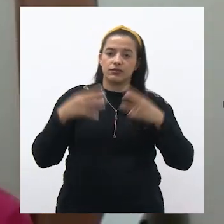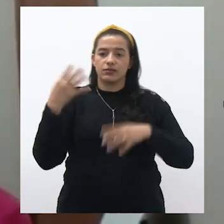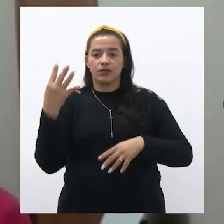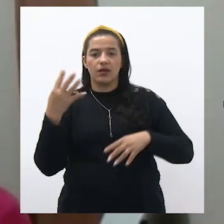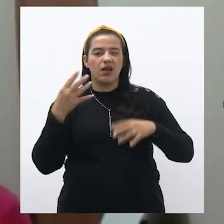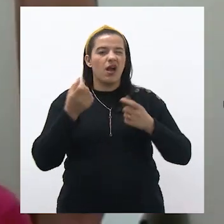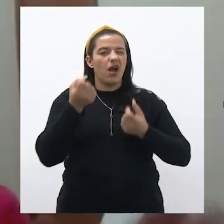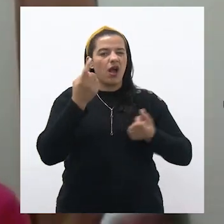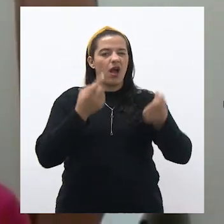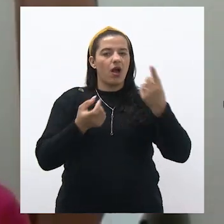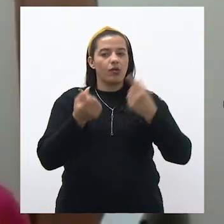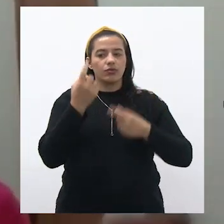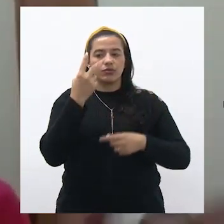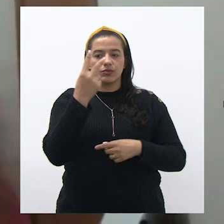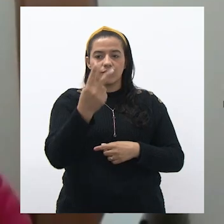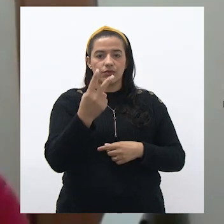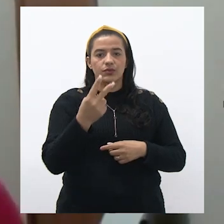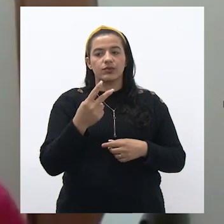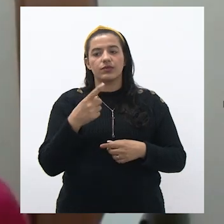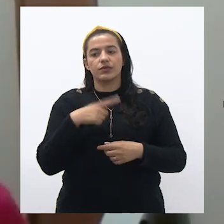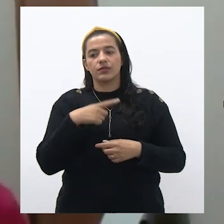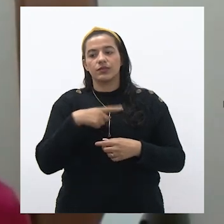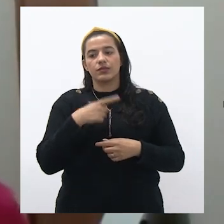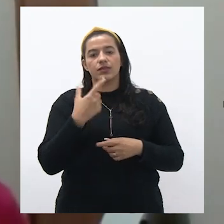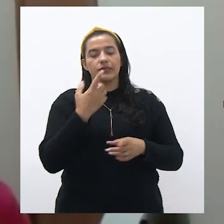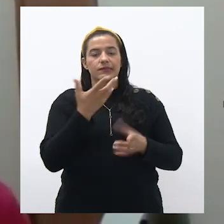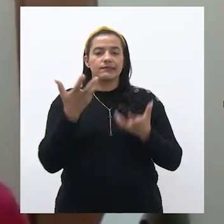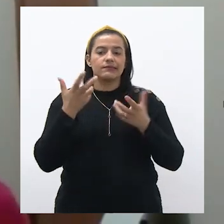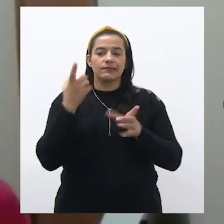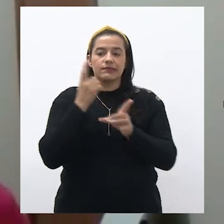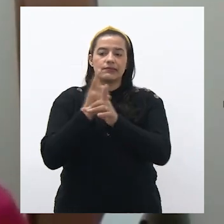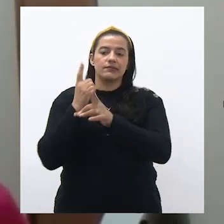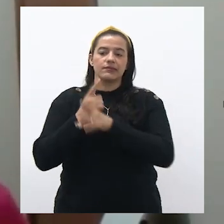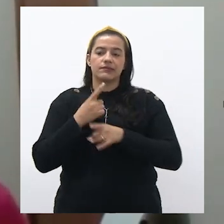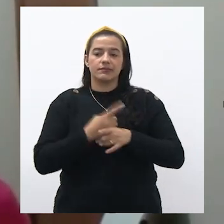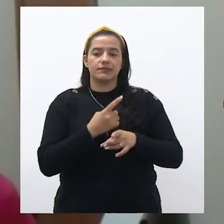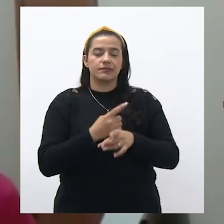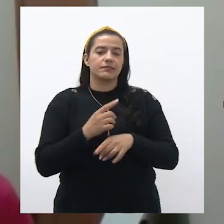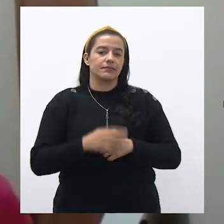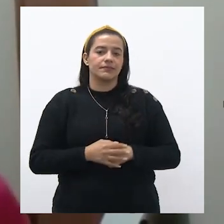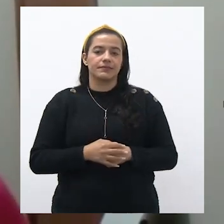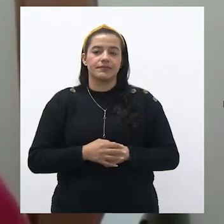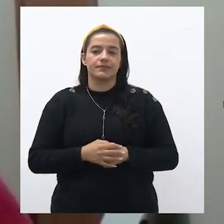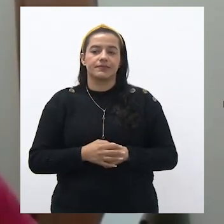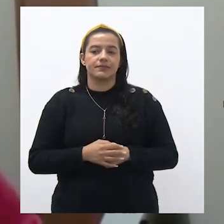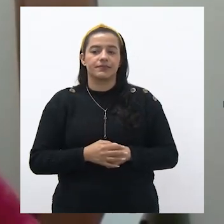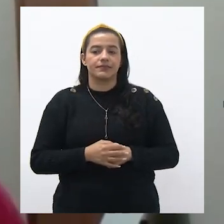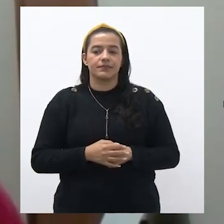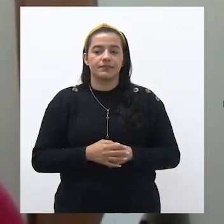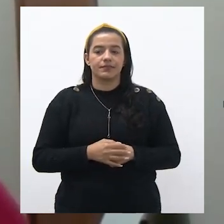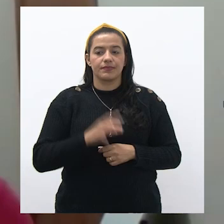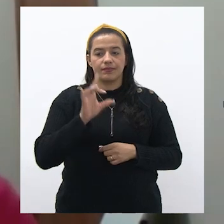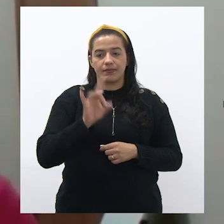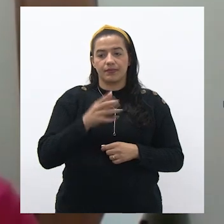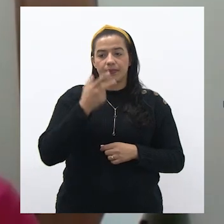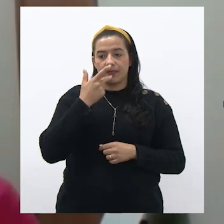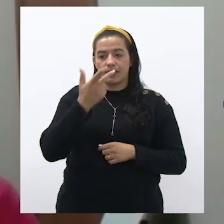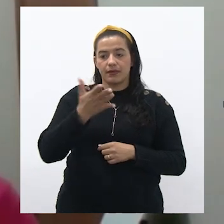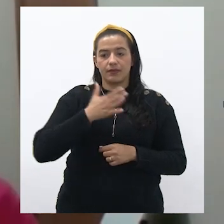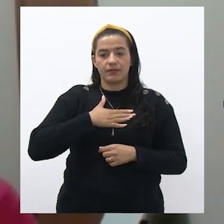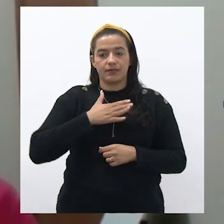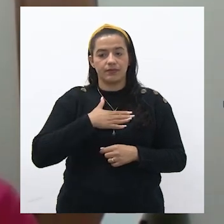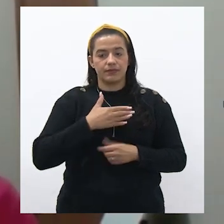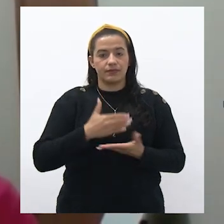2, Edna, e alguns querendo se encontrar entre os degraus. É isso mesmo. O que eu queria falar? Um relato meu. Quando